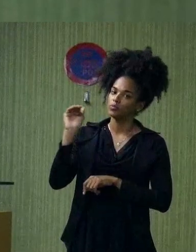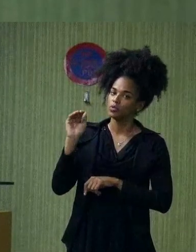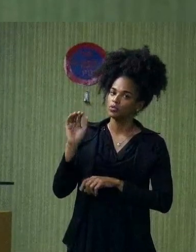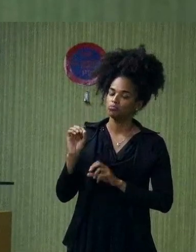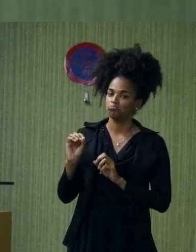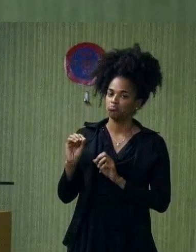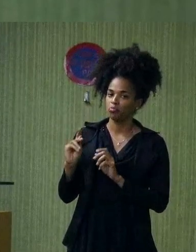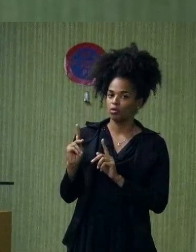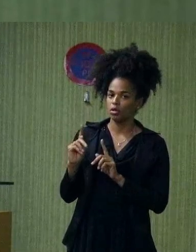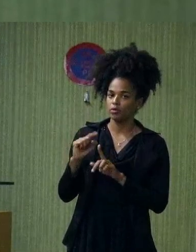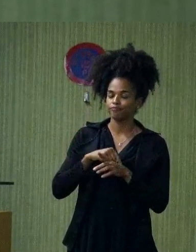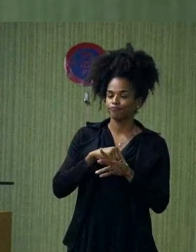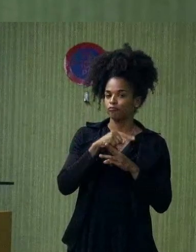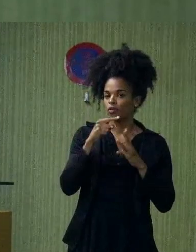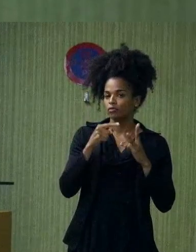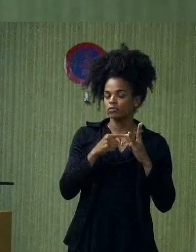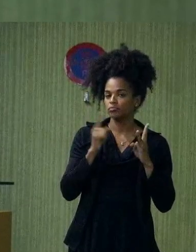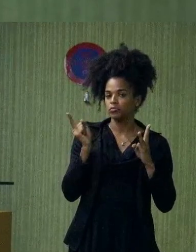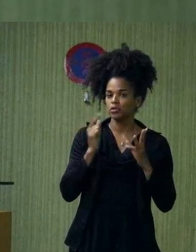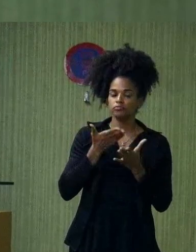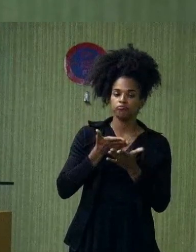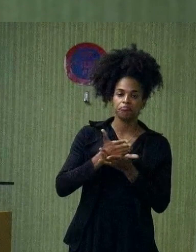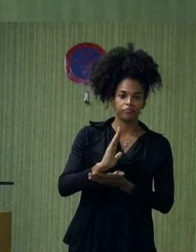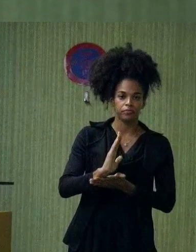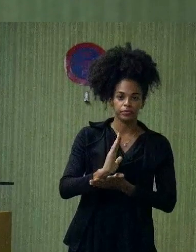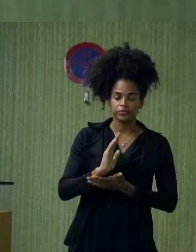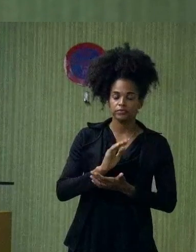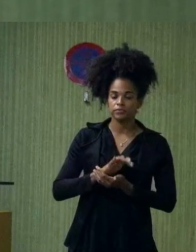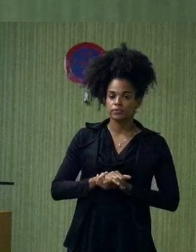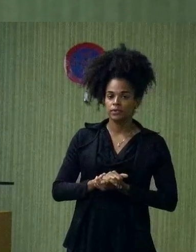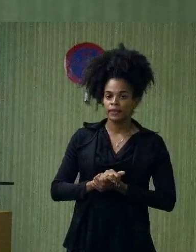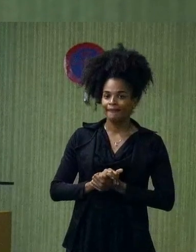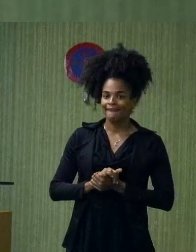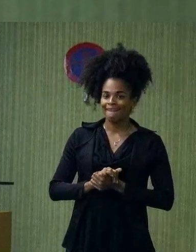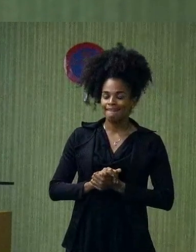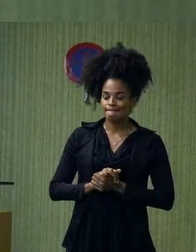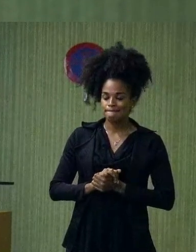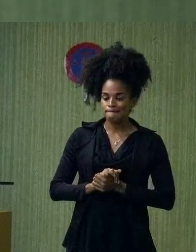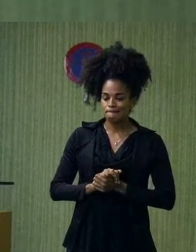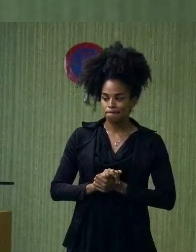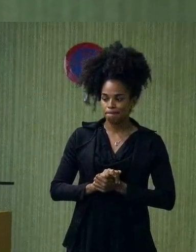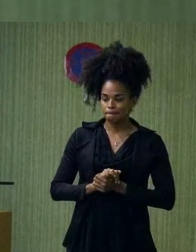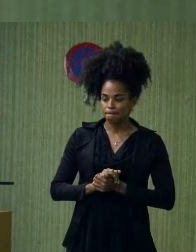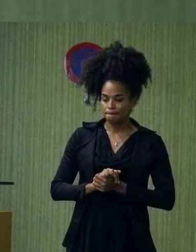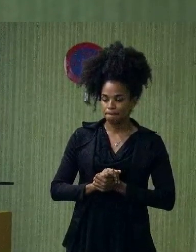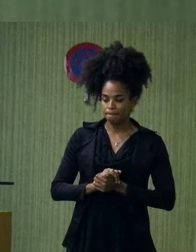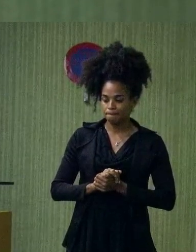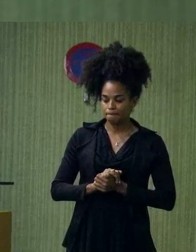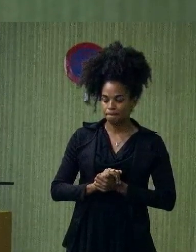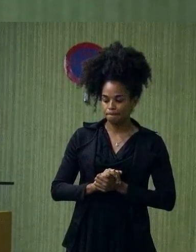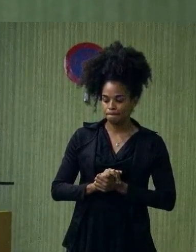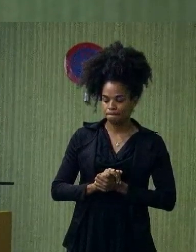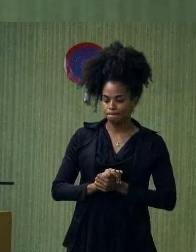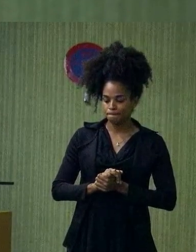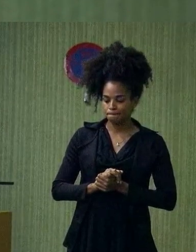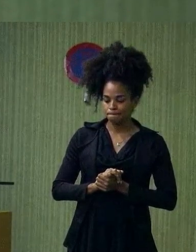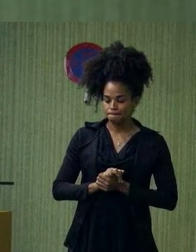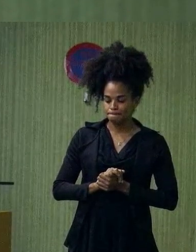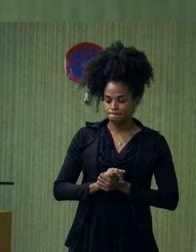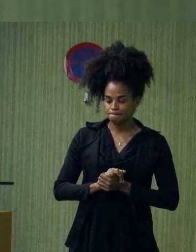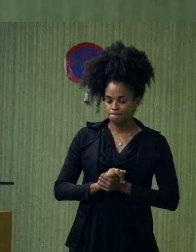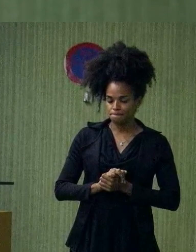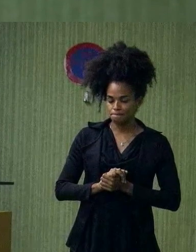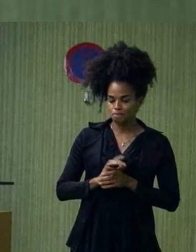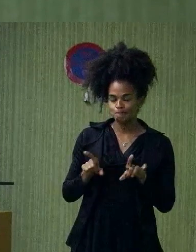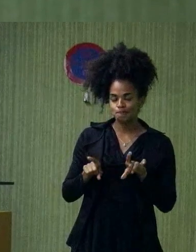os calendários que foram aprovados recentemente pode passar também